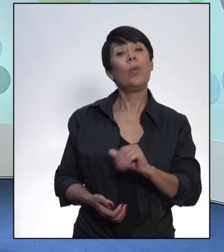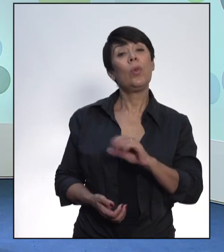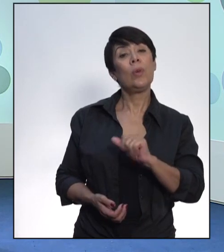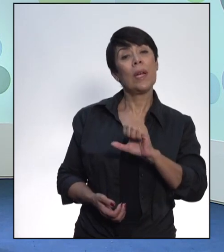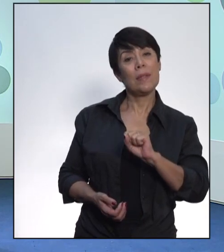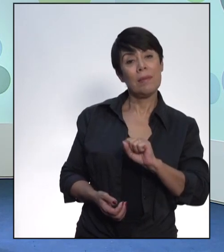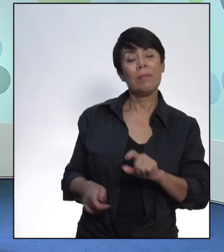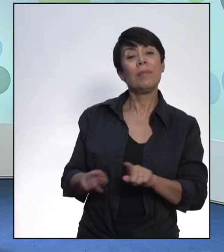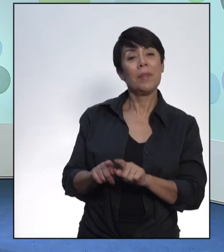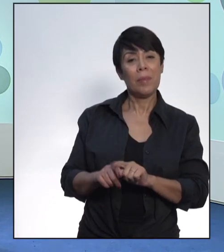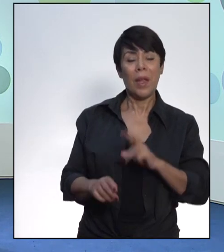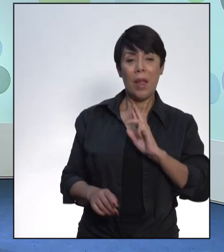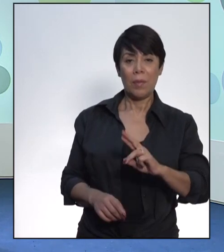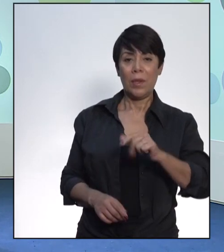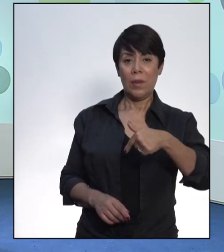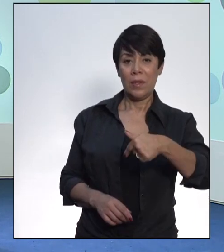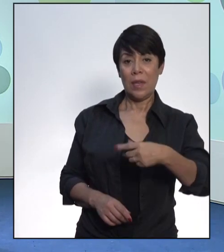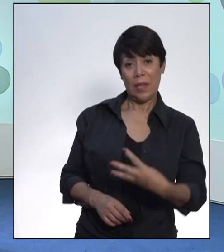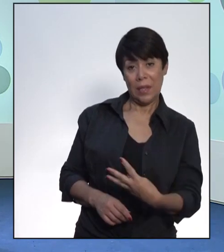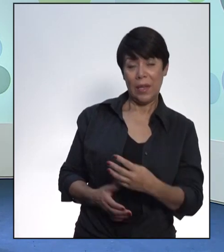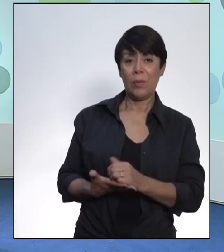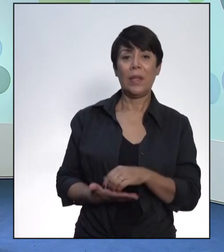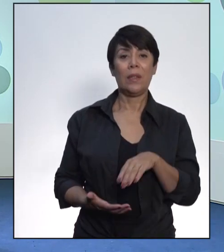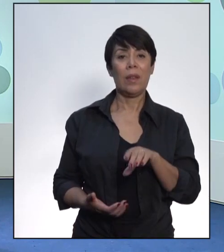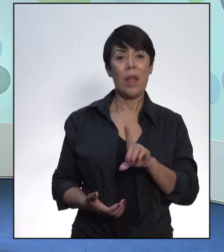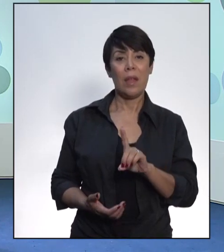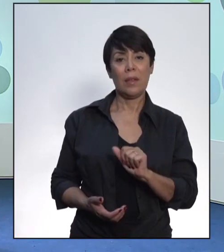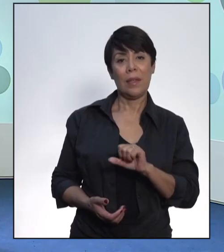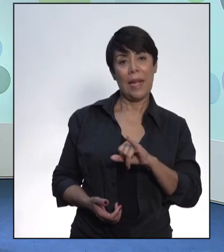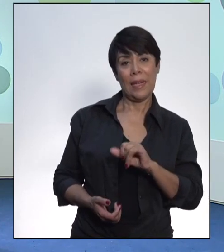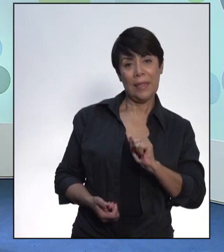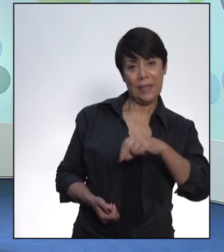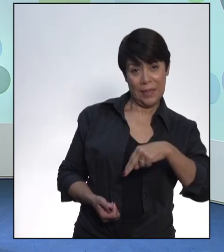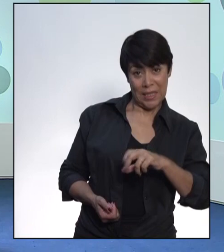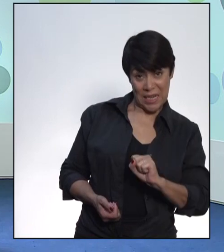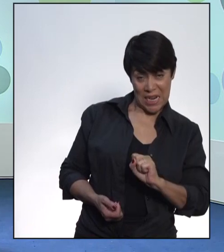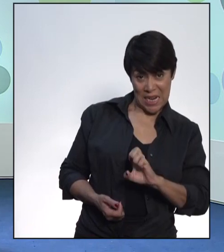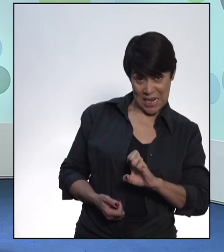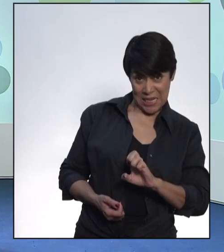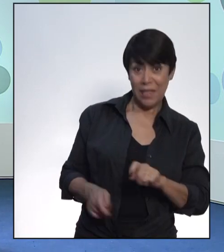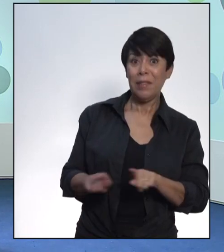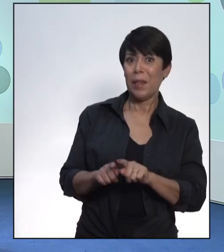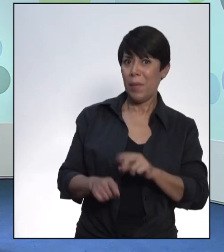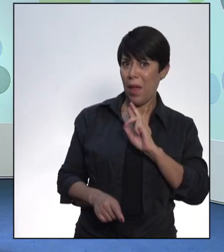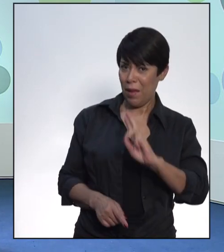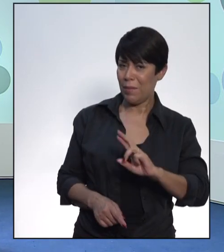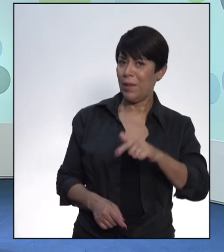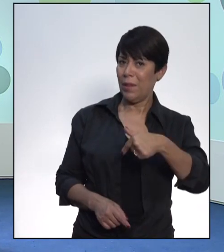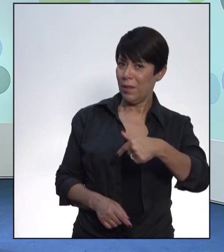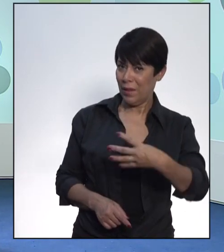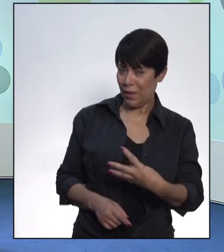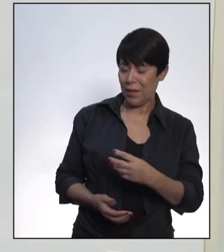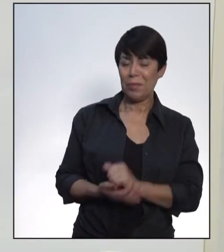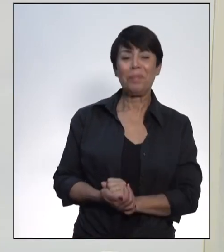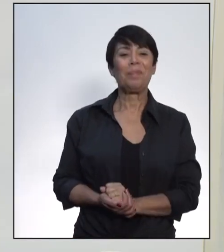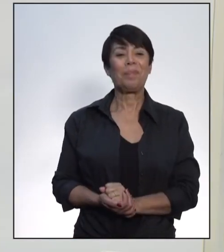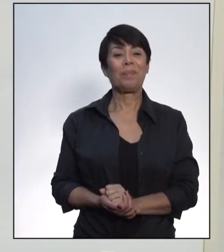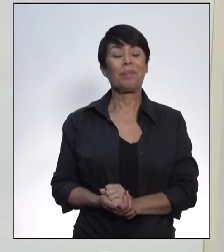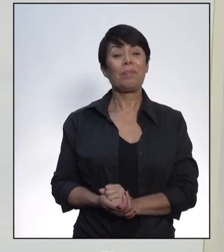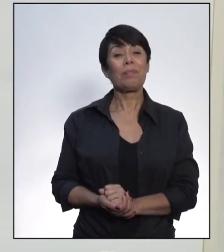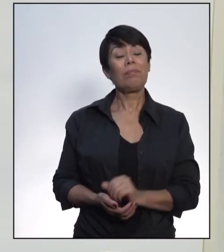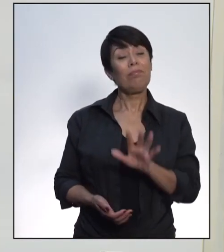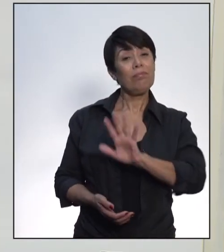colocou 74 na C. A Daiane também, 74. Então, na C, é isso mesmo. Tranquilo. Então, essa parte, acho